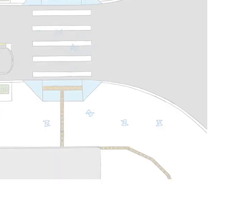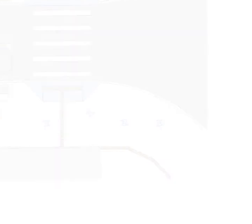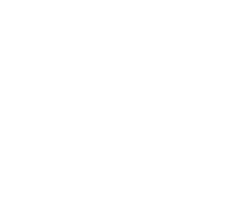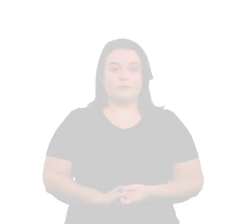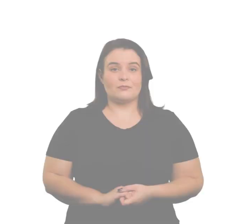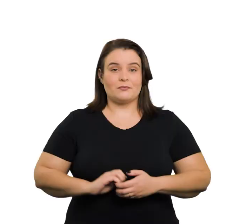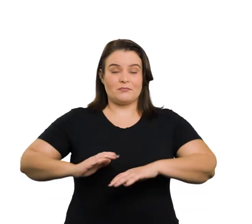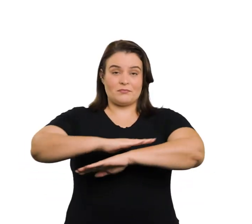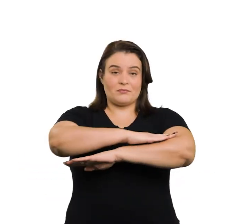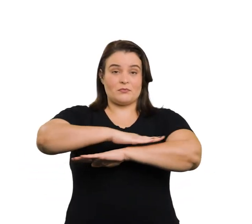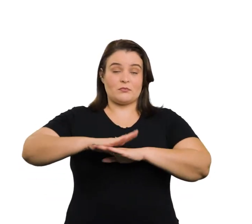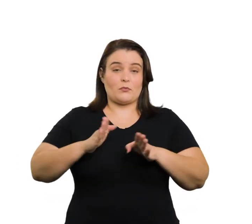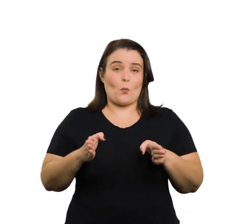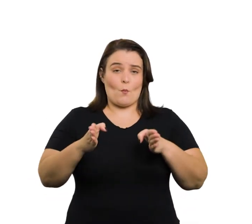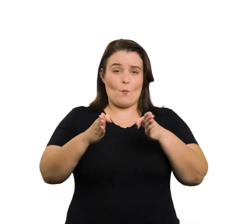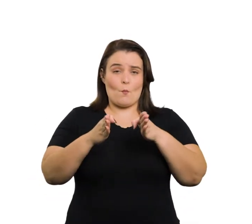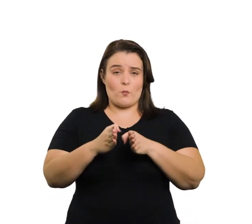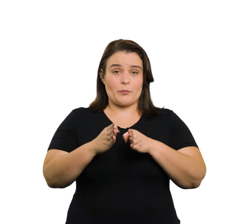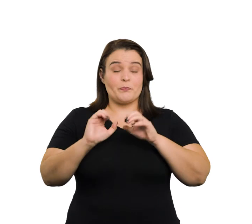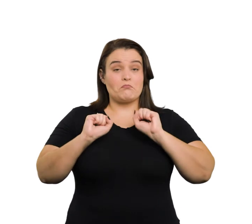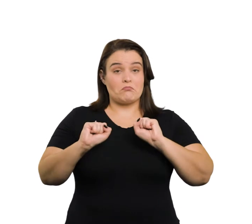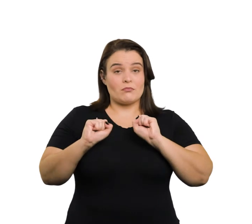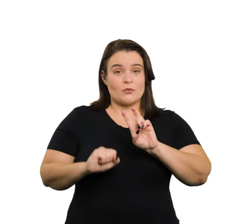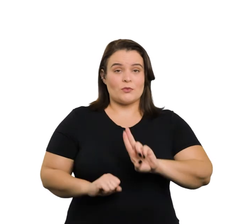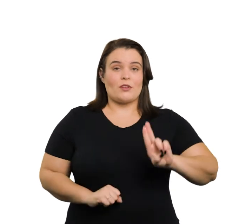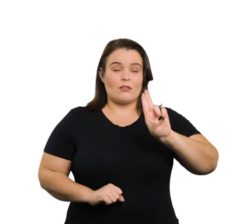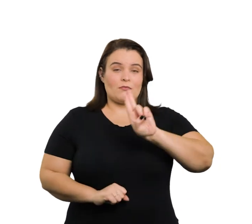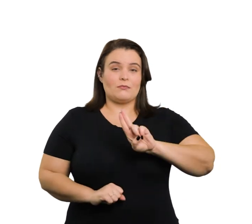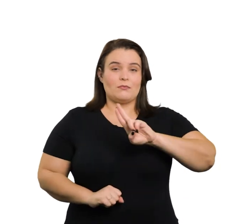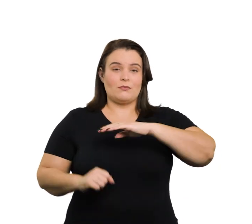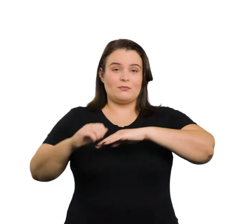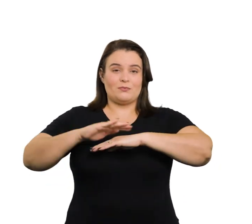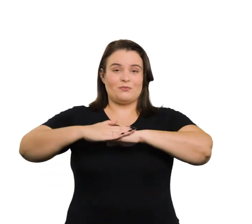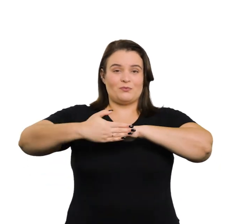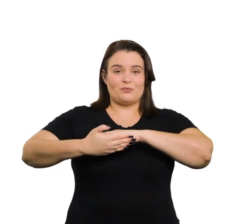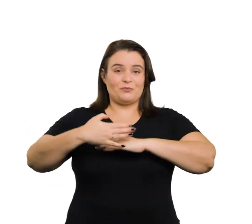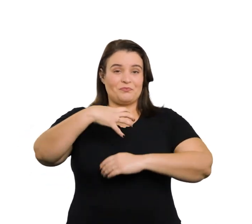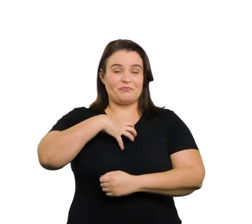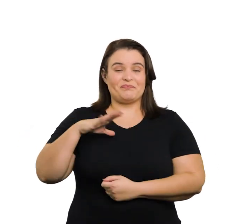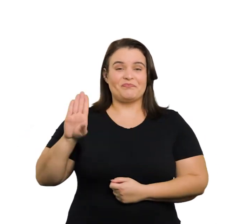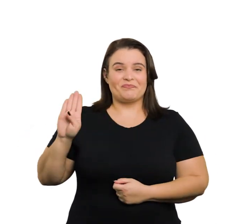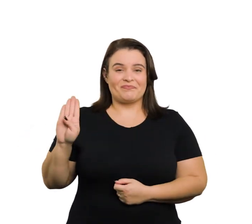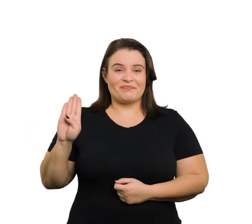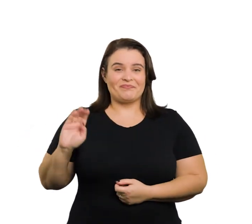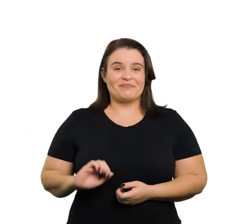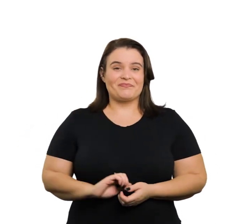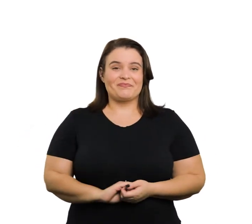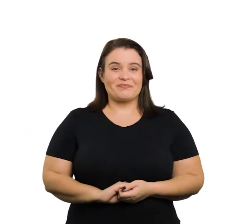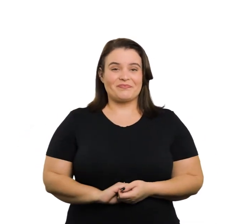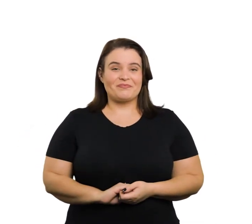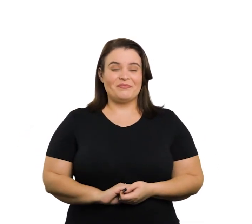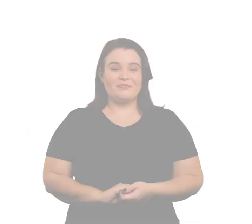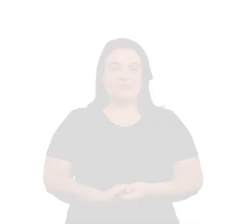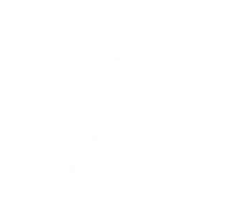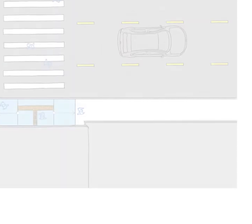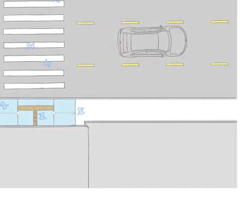pedestres. Travessias em calçadas estreitas pode ser utilizado rebaixamento tipo